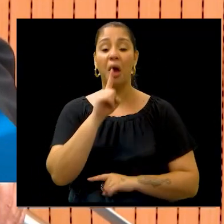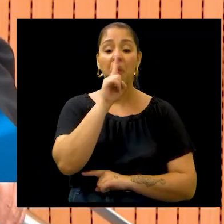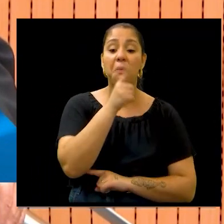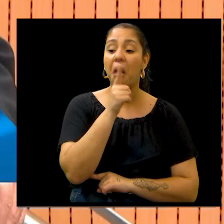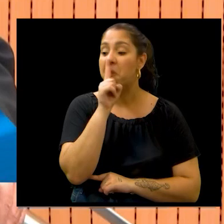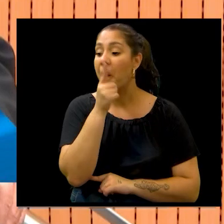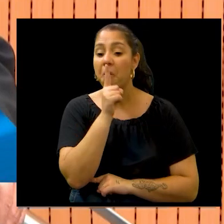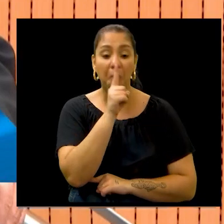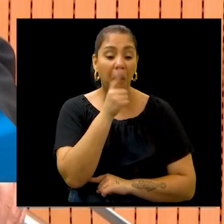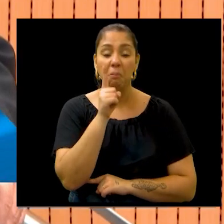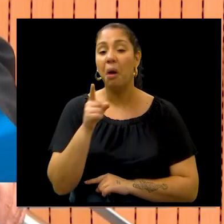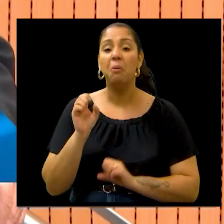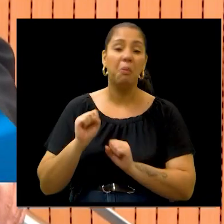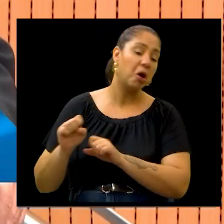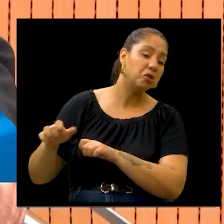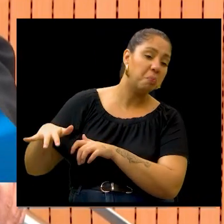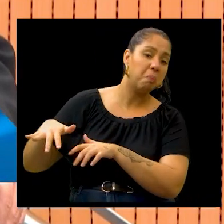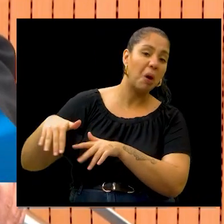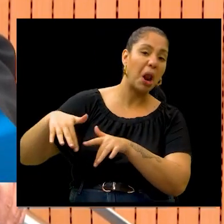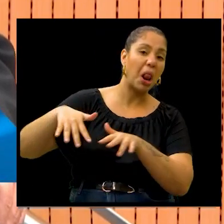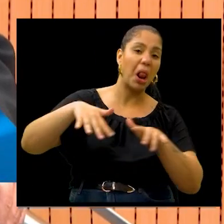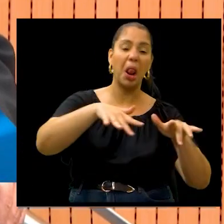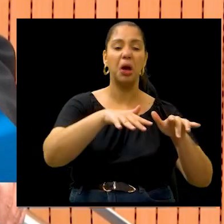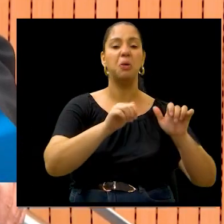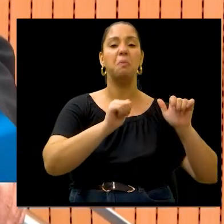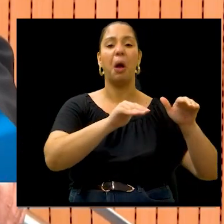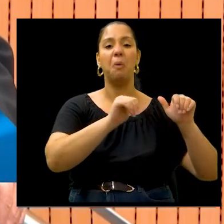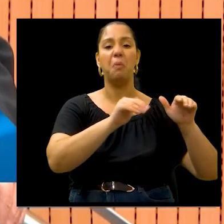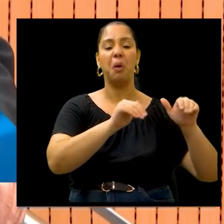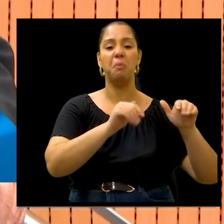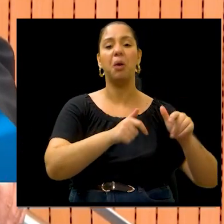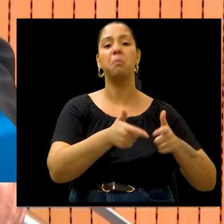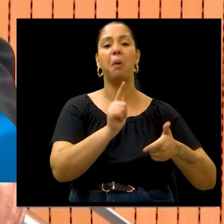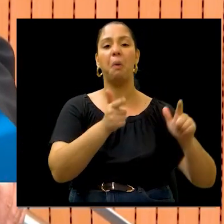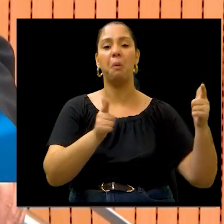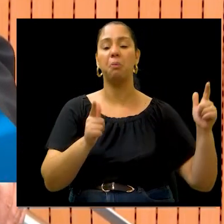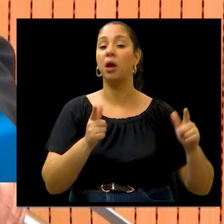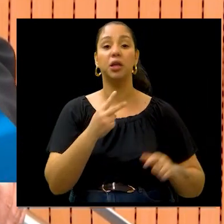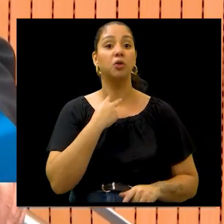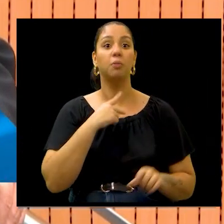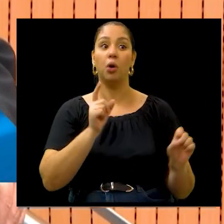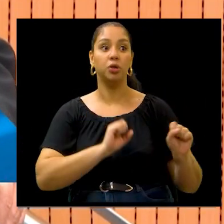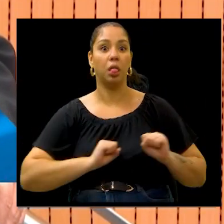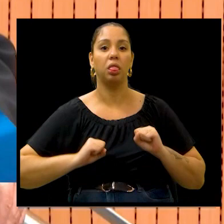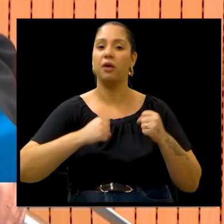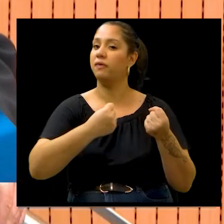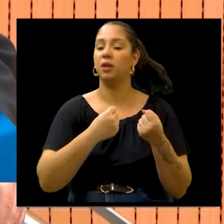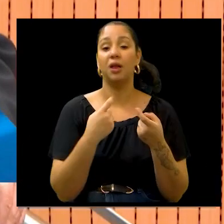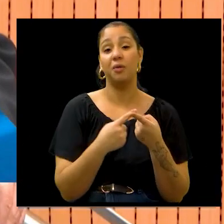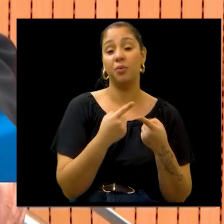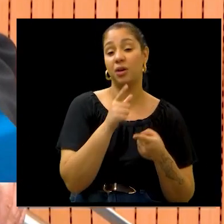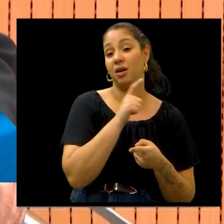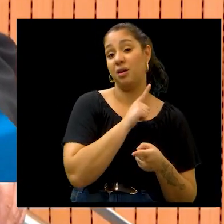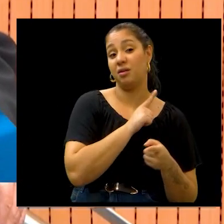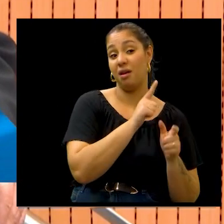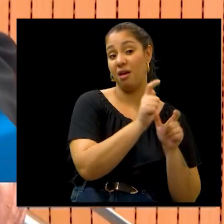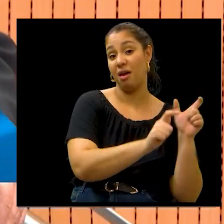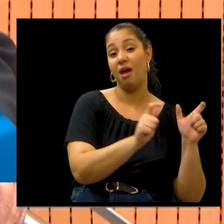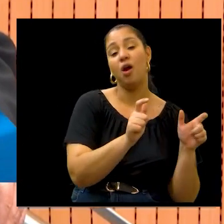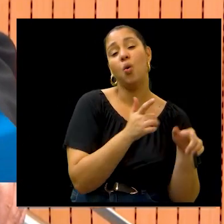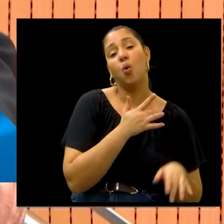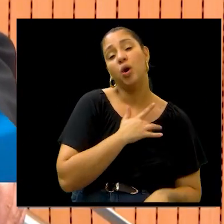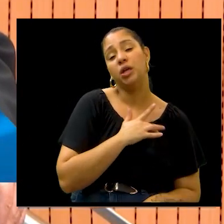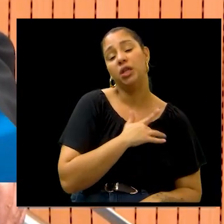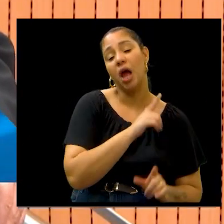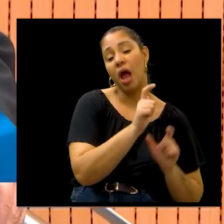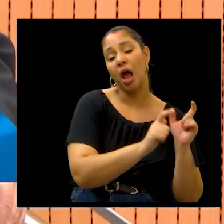fantoche que está sujeito a levar o tiro e que não pode reagir, porque ali tem, como dizem aí,